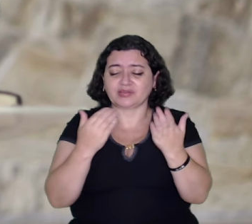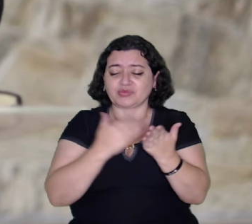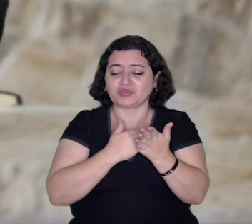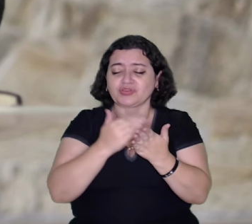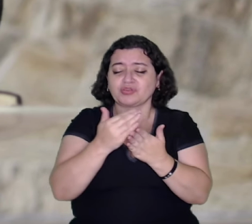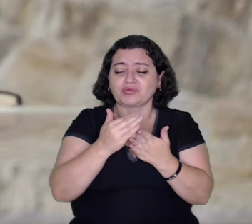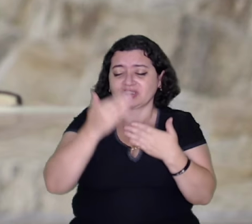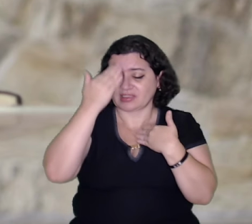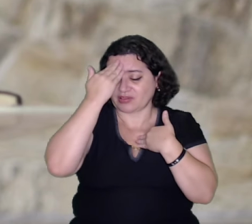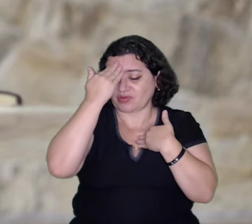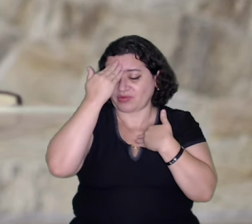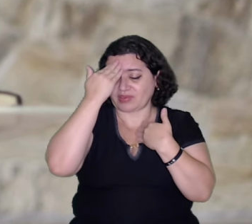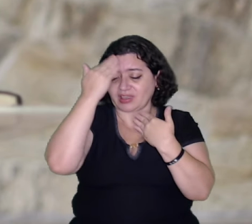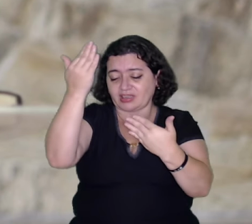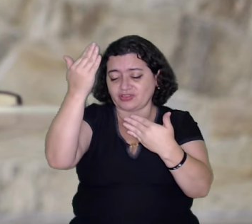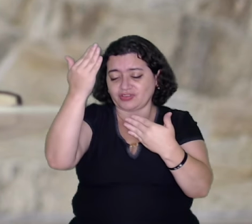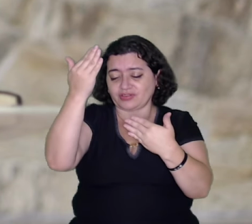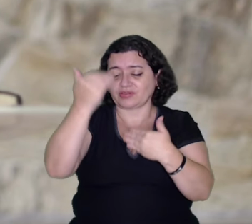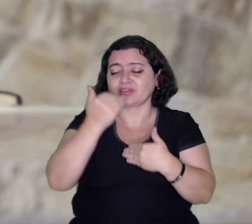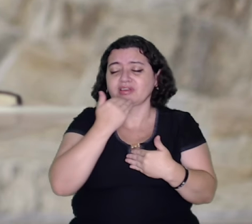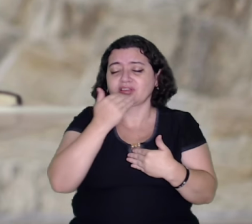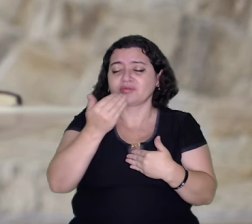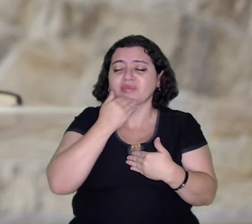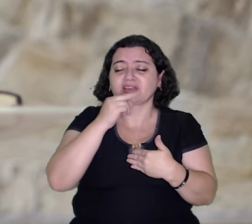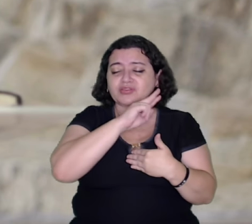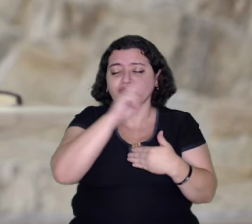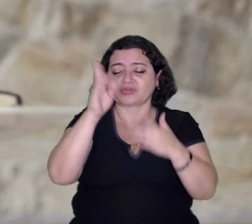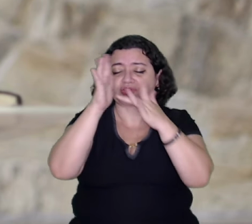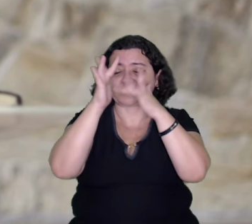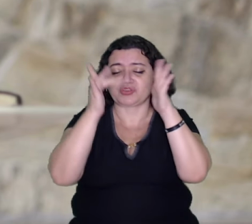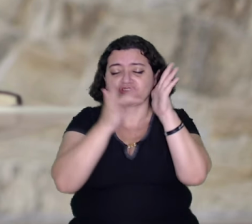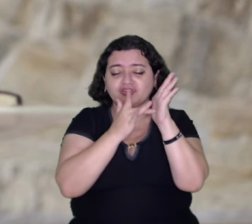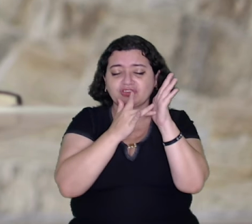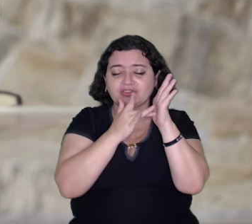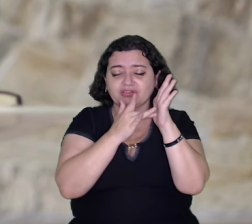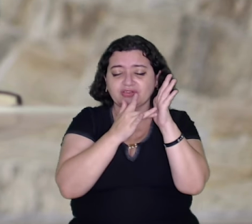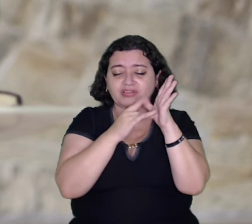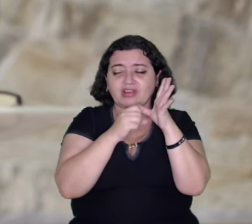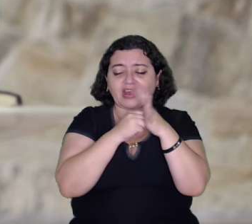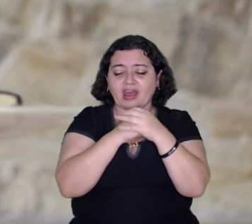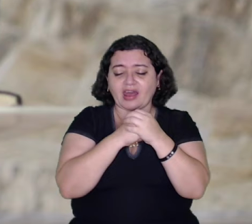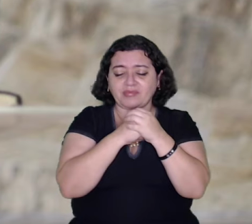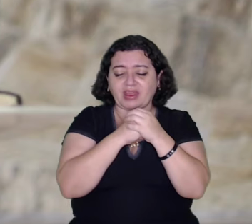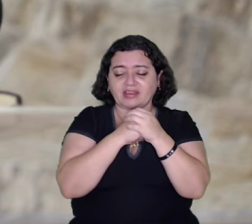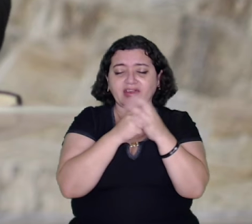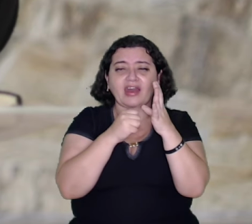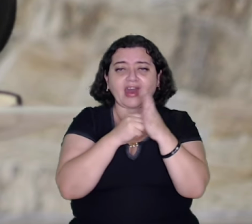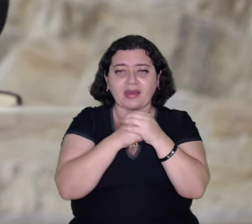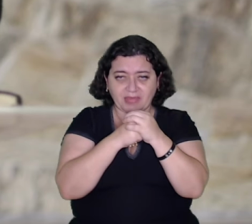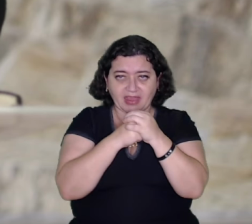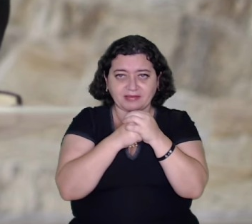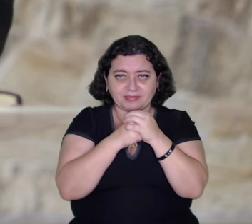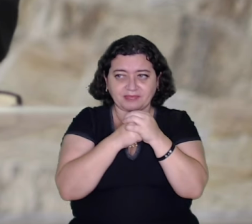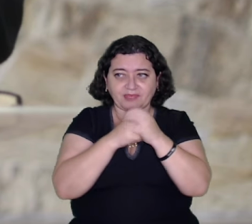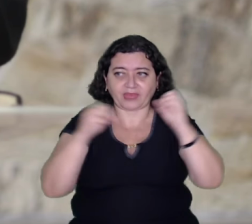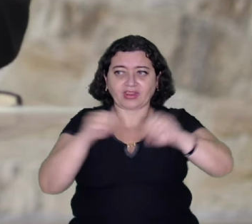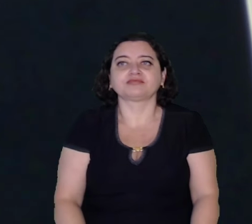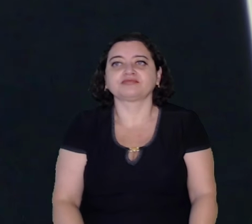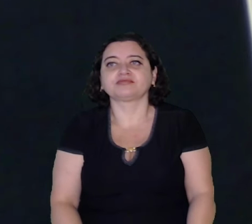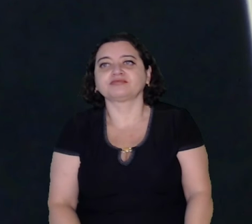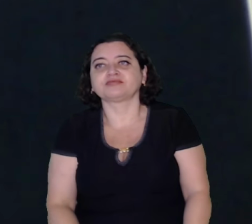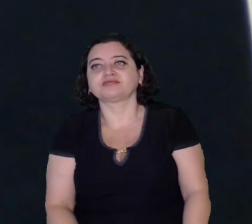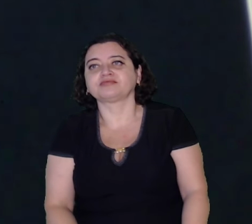com gratidão. Eu peço isso no nome de Jesus. Amém, Senhor. Amém. Glória a Deus.